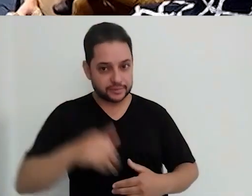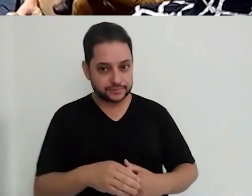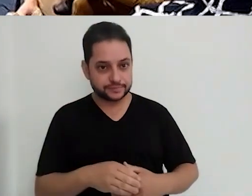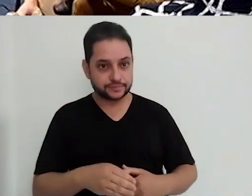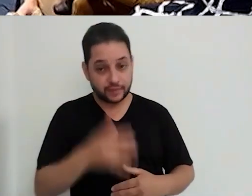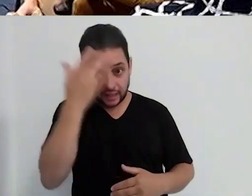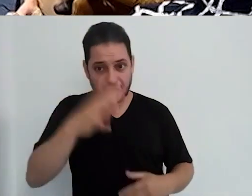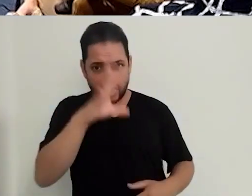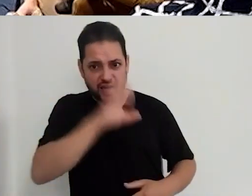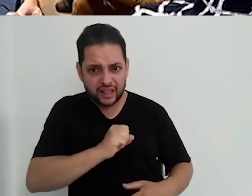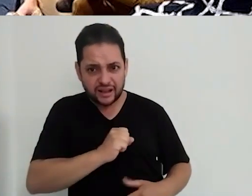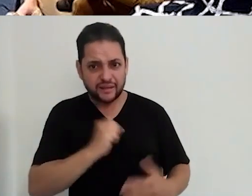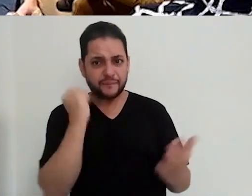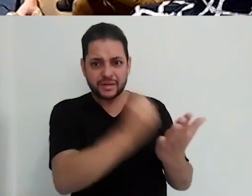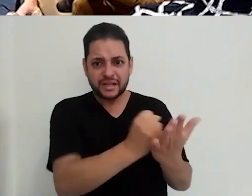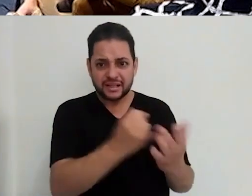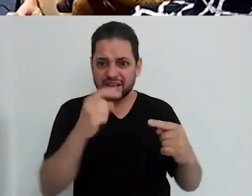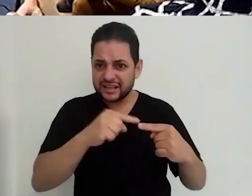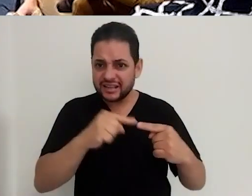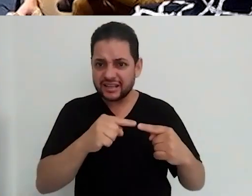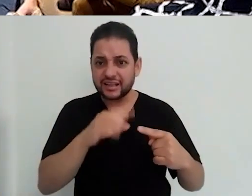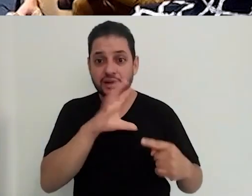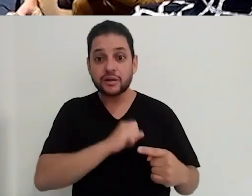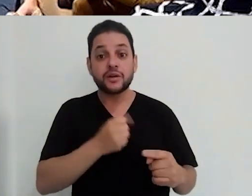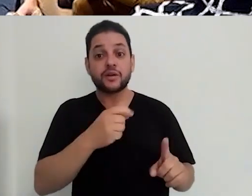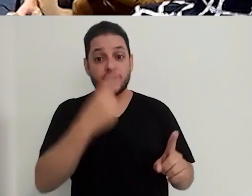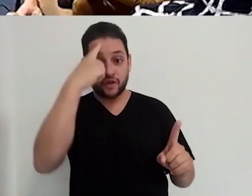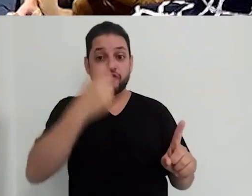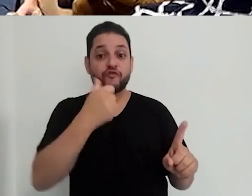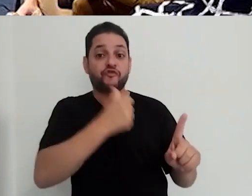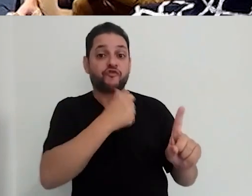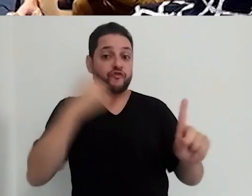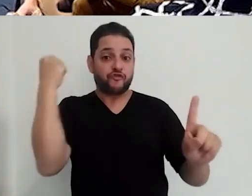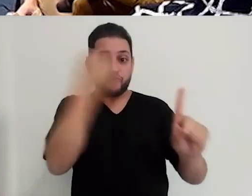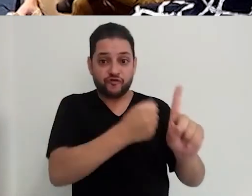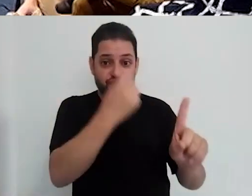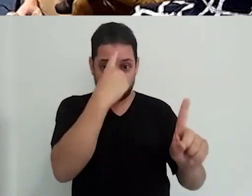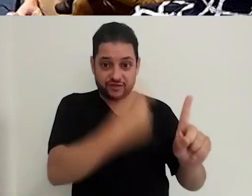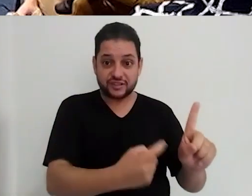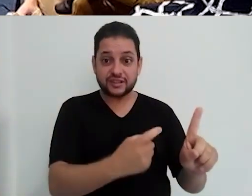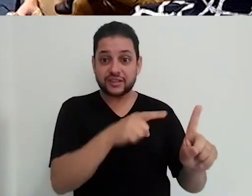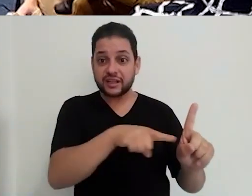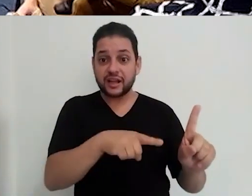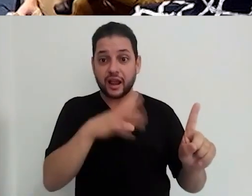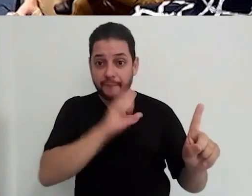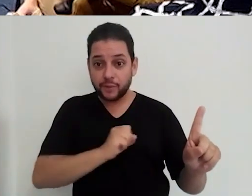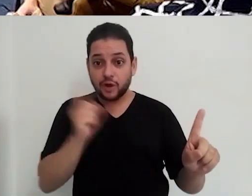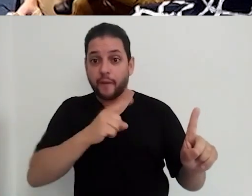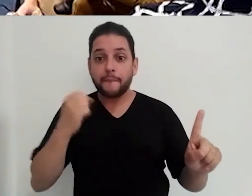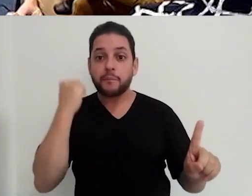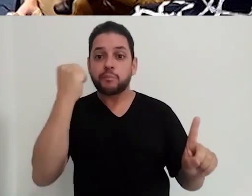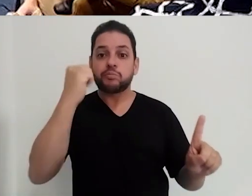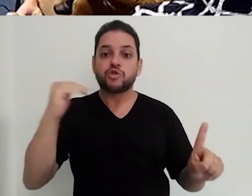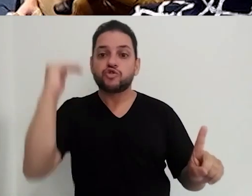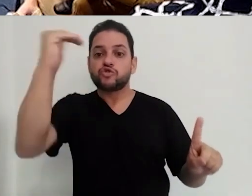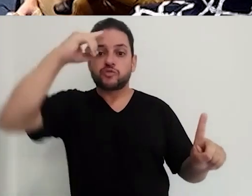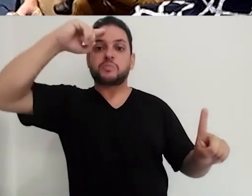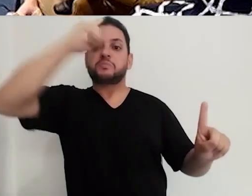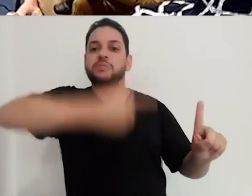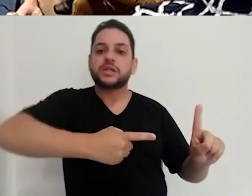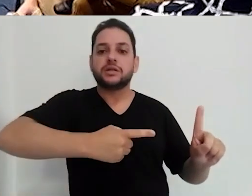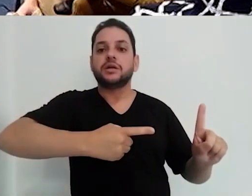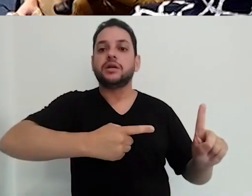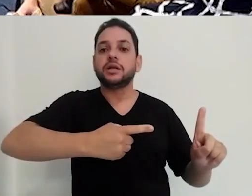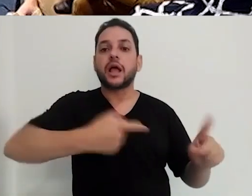não é uma questão de amor. Violência contra a mulher não é uma questão de amor, é uma questão de poder. É uma questão de dominação. Não tem nada a ver com